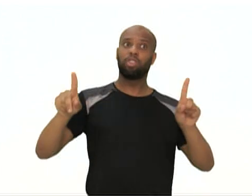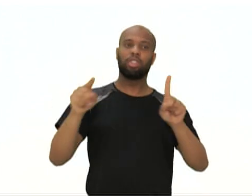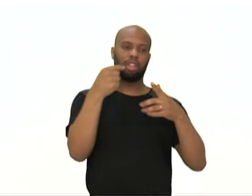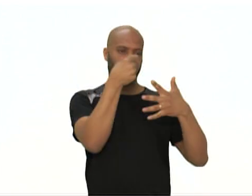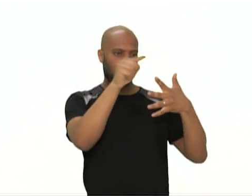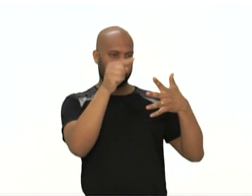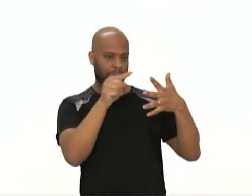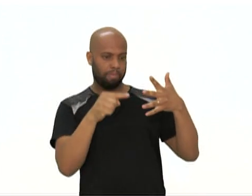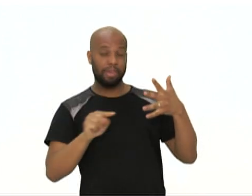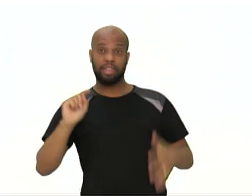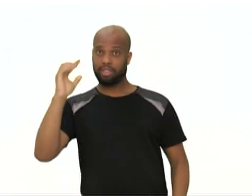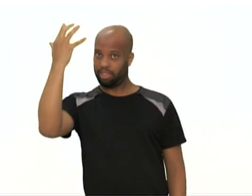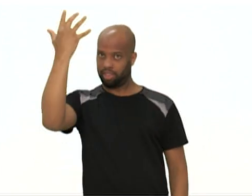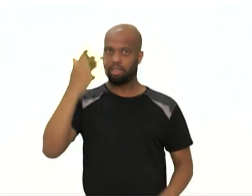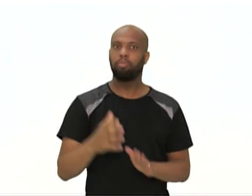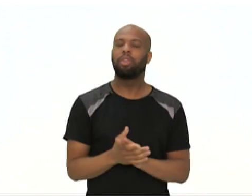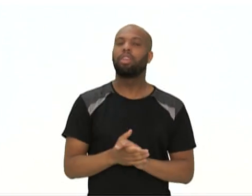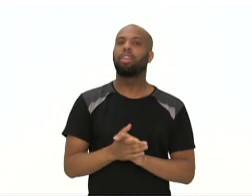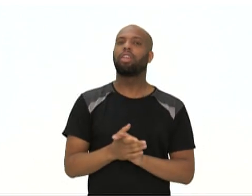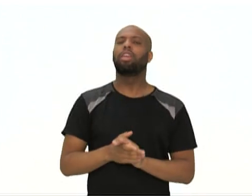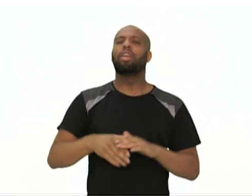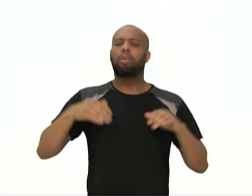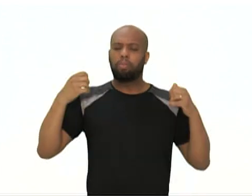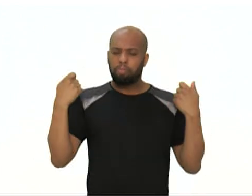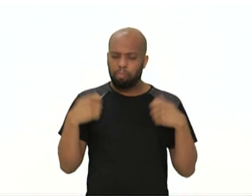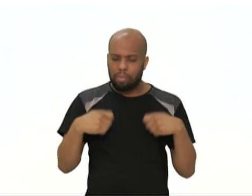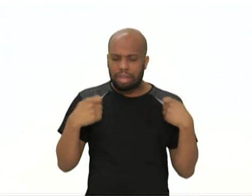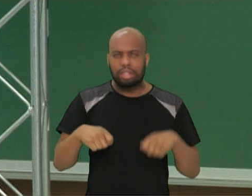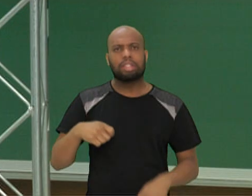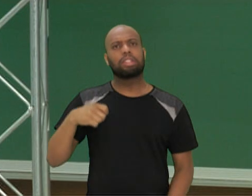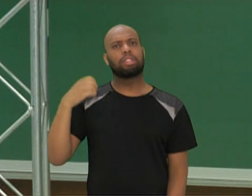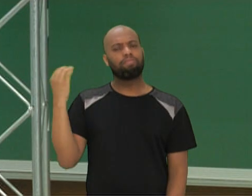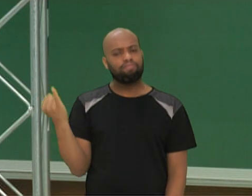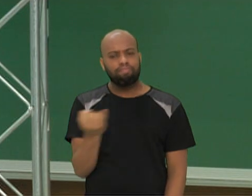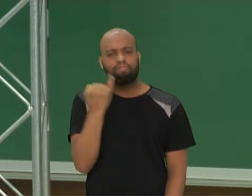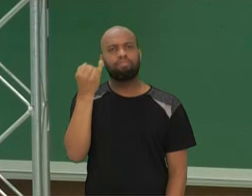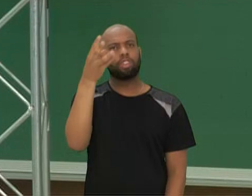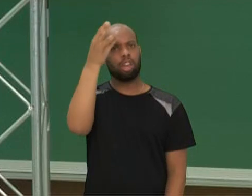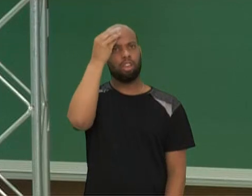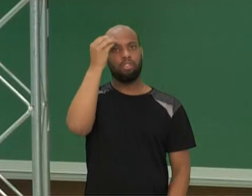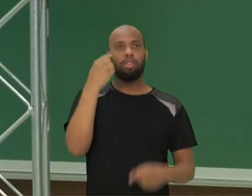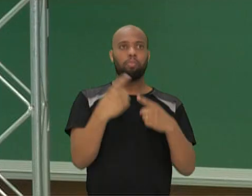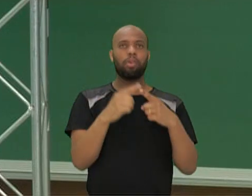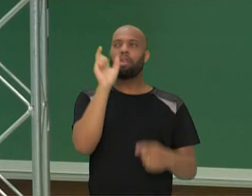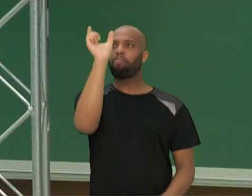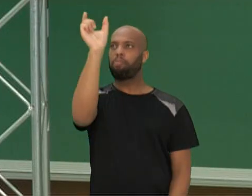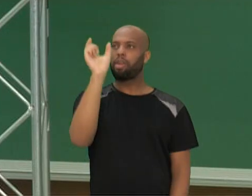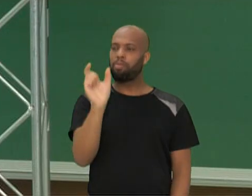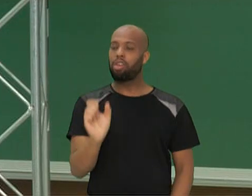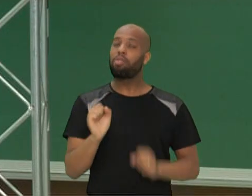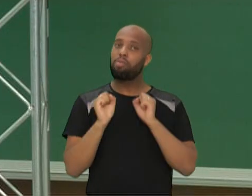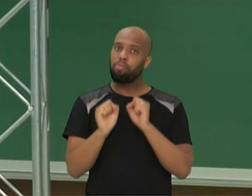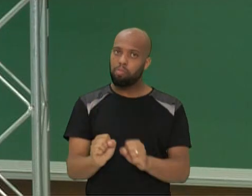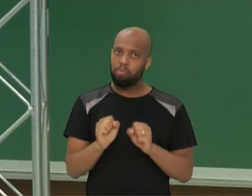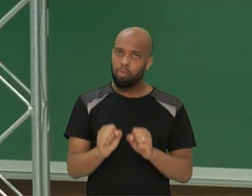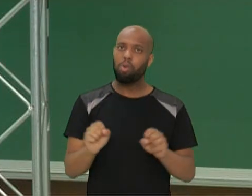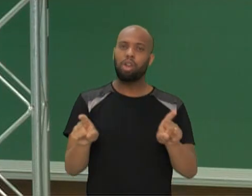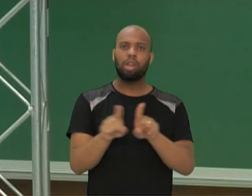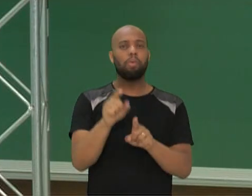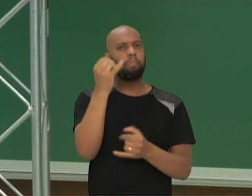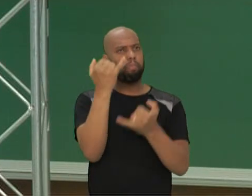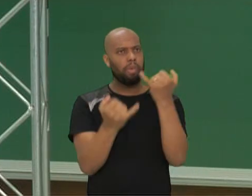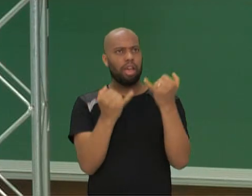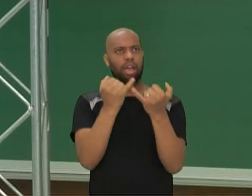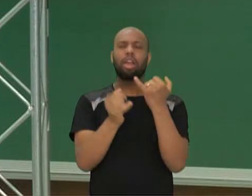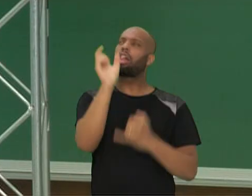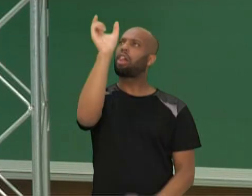elementos climáticos. É importante você ter isso muito claro, estudante, porque são palavras que podem muitas vezes serem